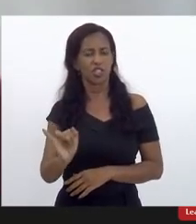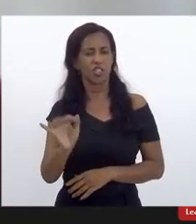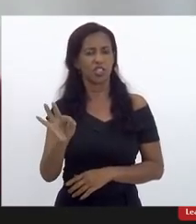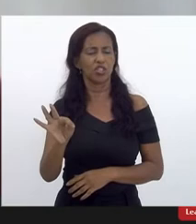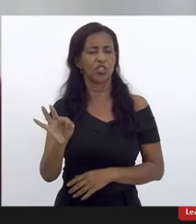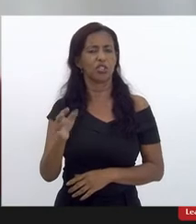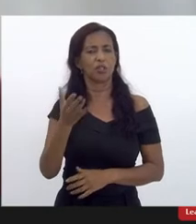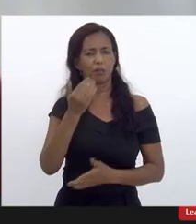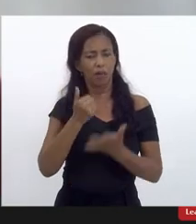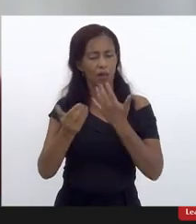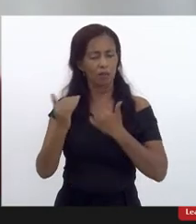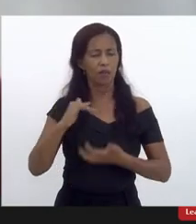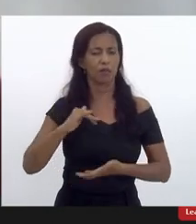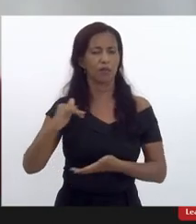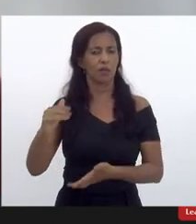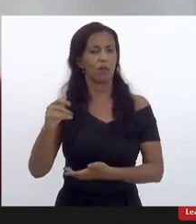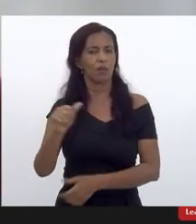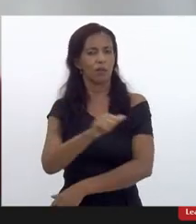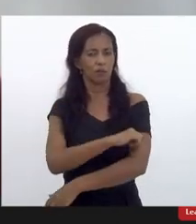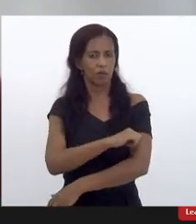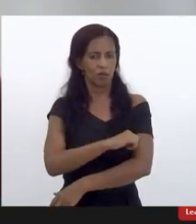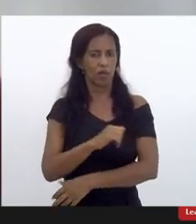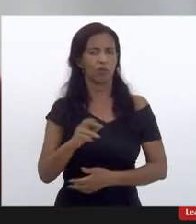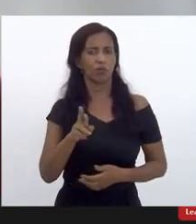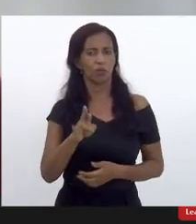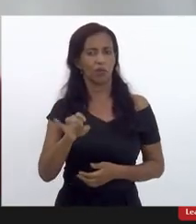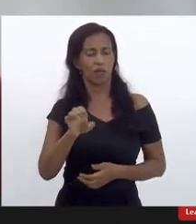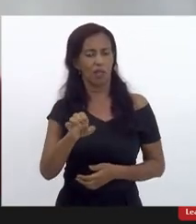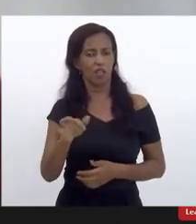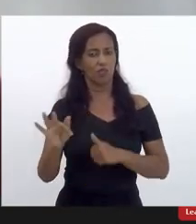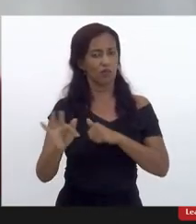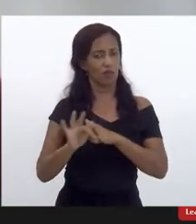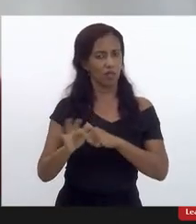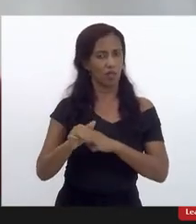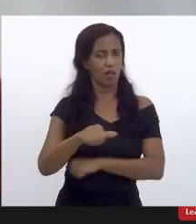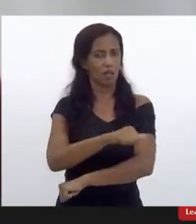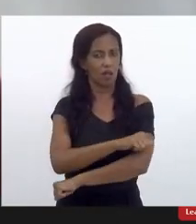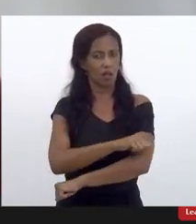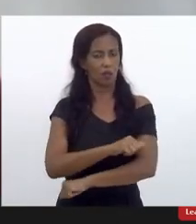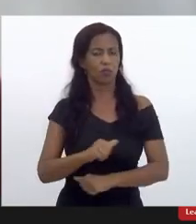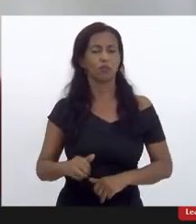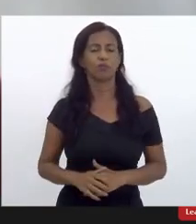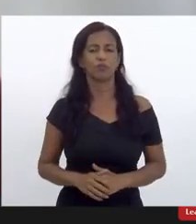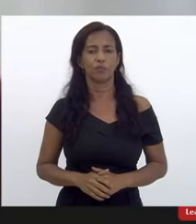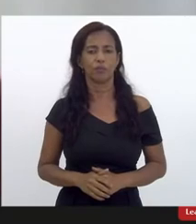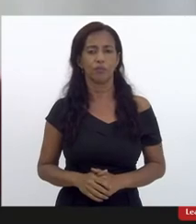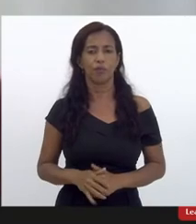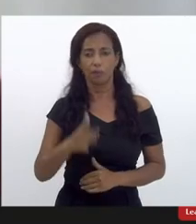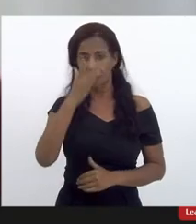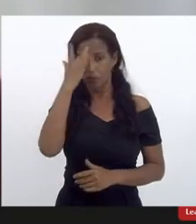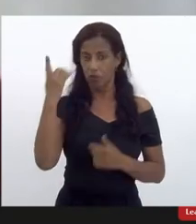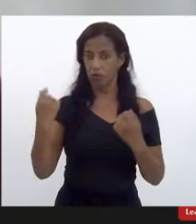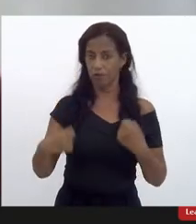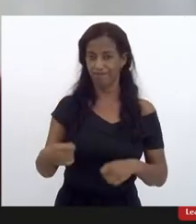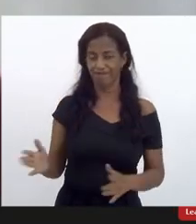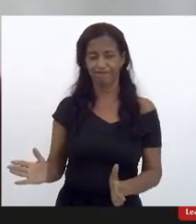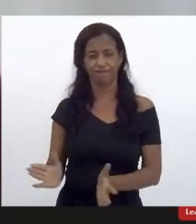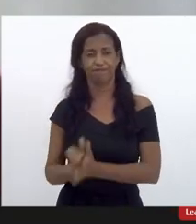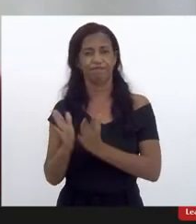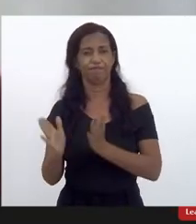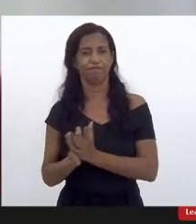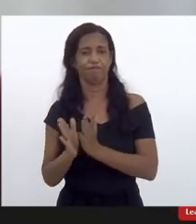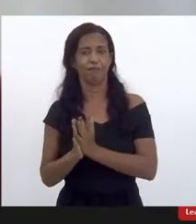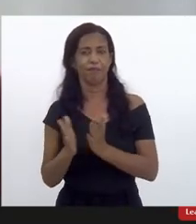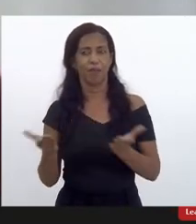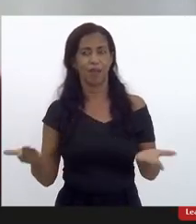mais kit alimentação para os alunos da rede FAETEC, para os alunos no estado de vulnerabilidade social. Tá?